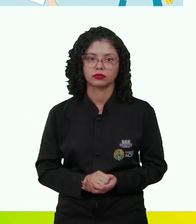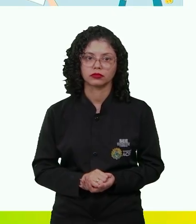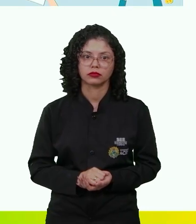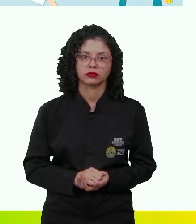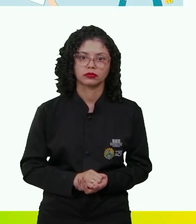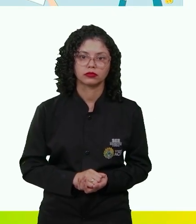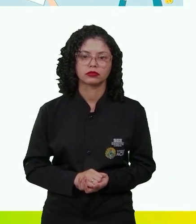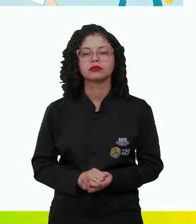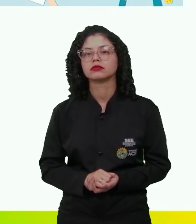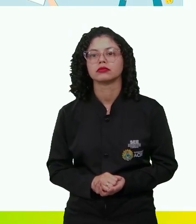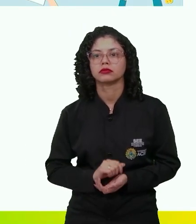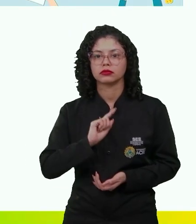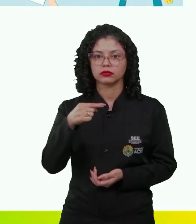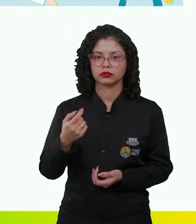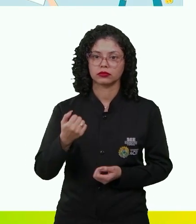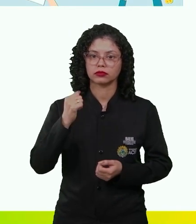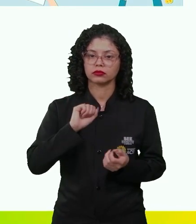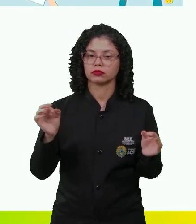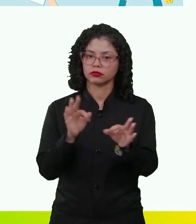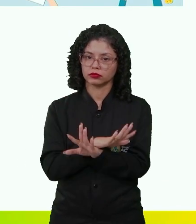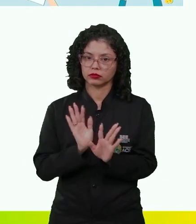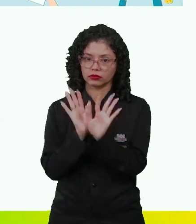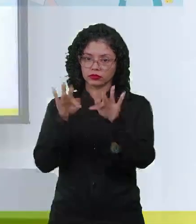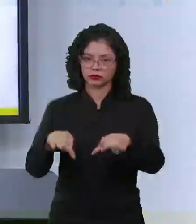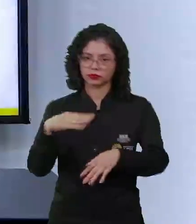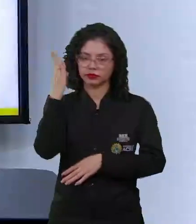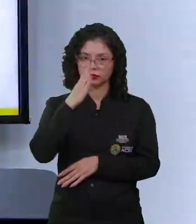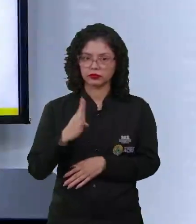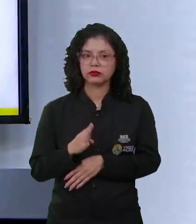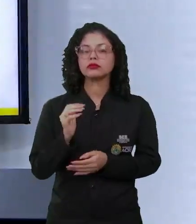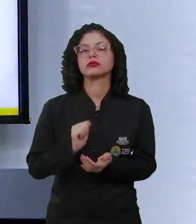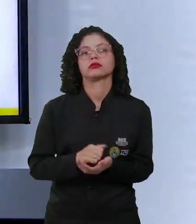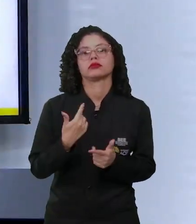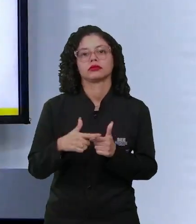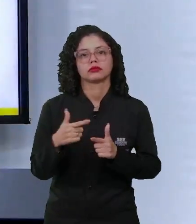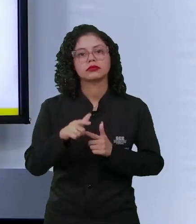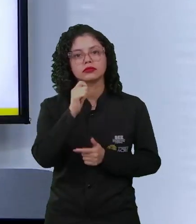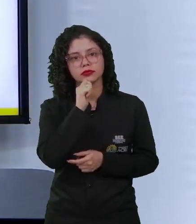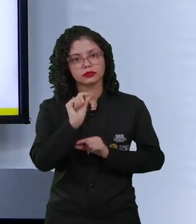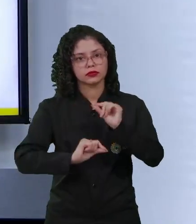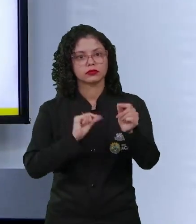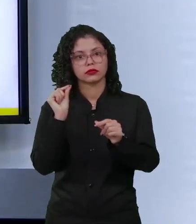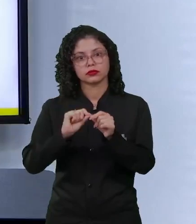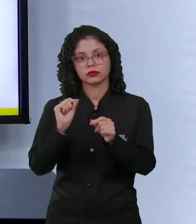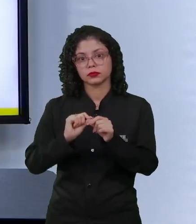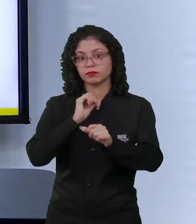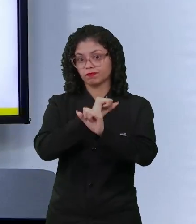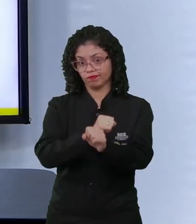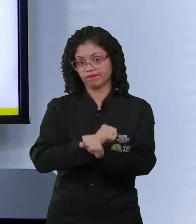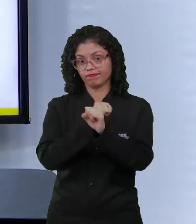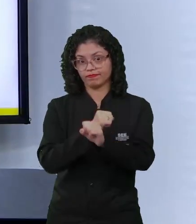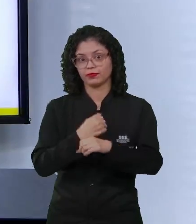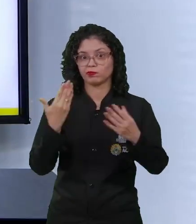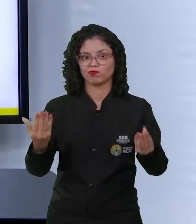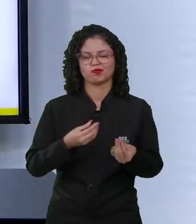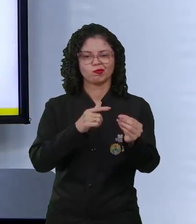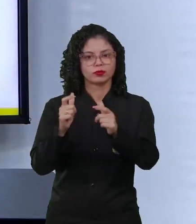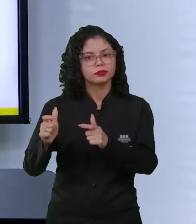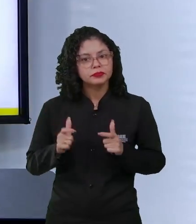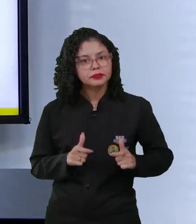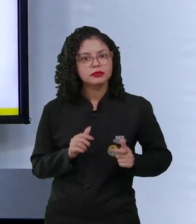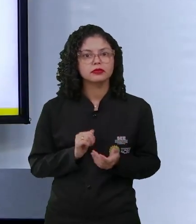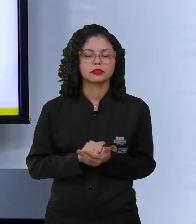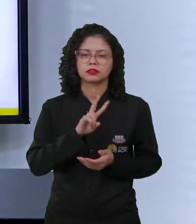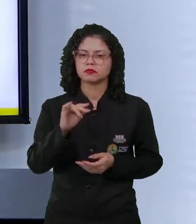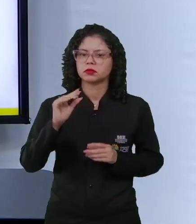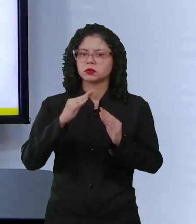Após a abolição da escravidão no Brasil, nós tivemos um problema. O que fazer com os escravos? Para onde eles vão? Onde